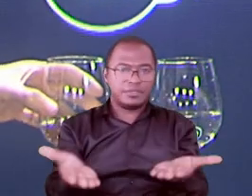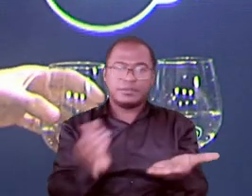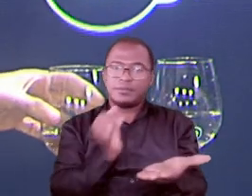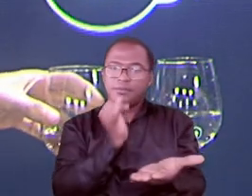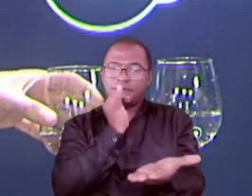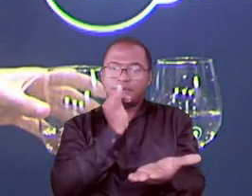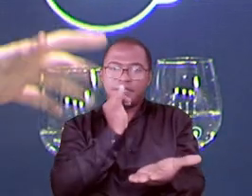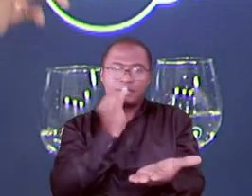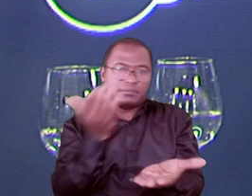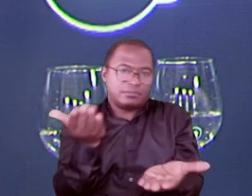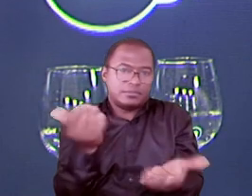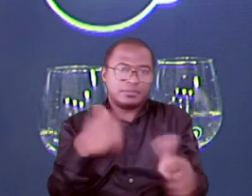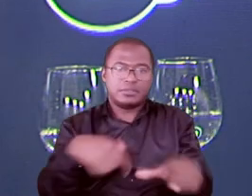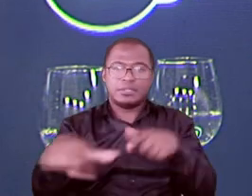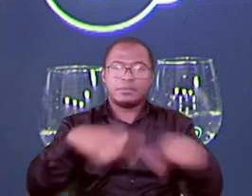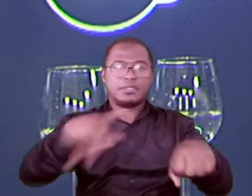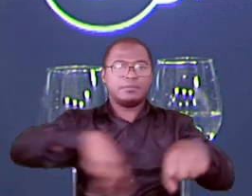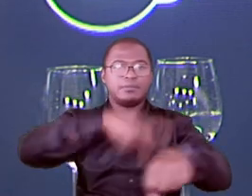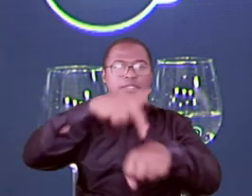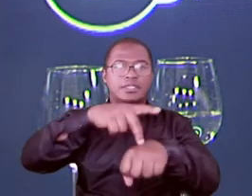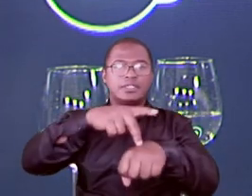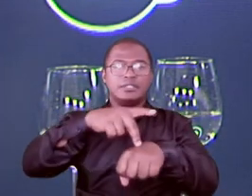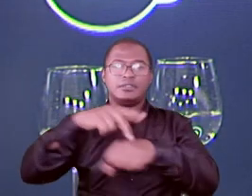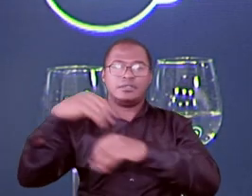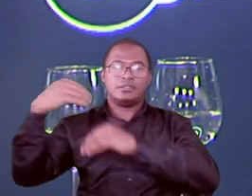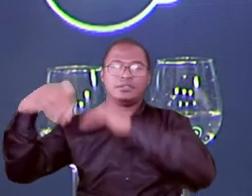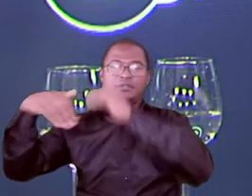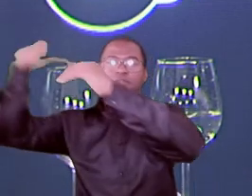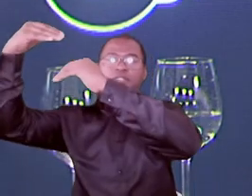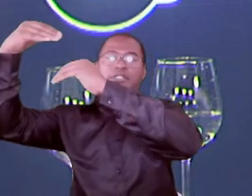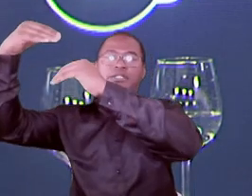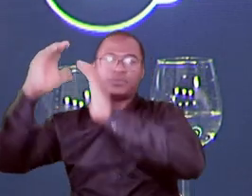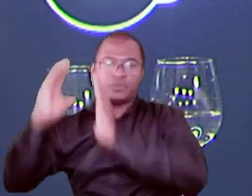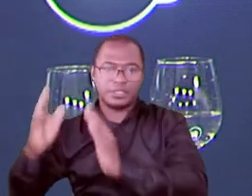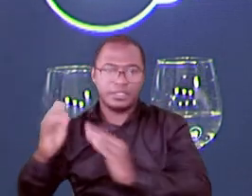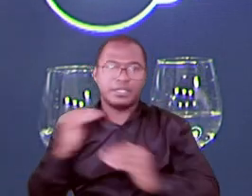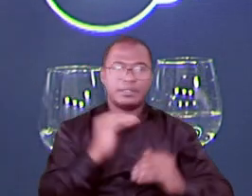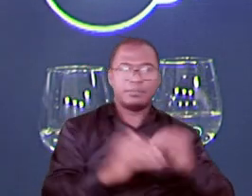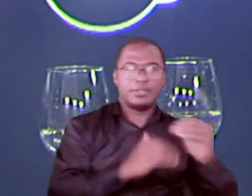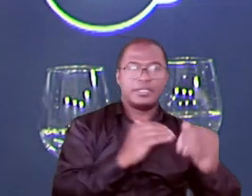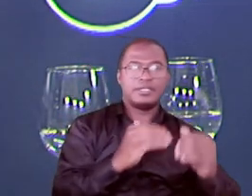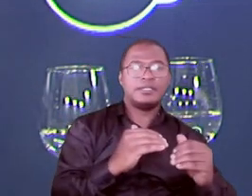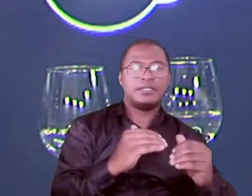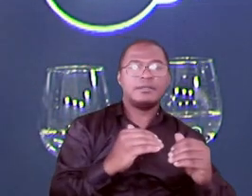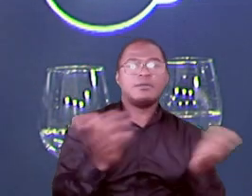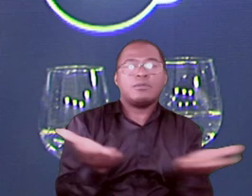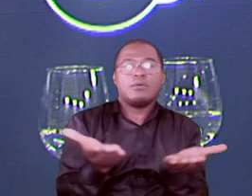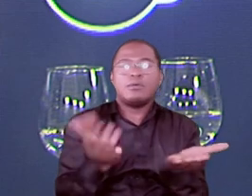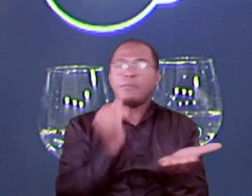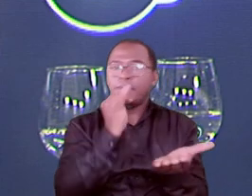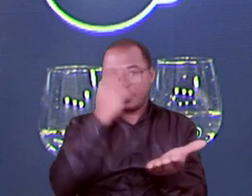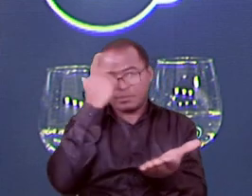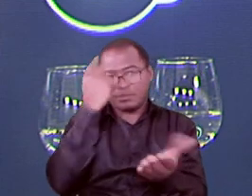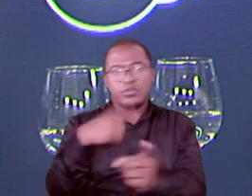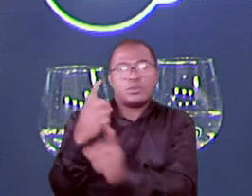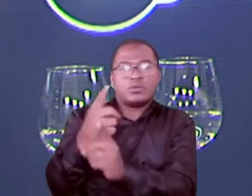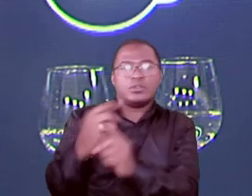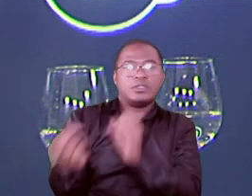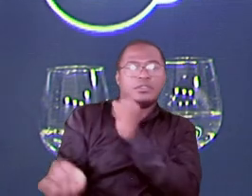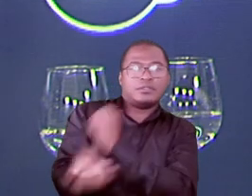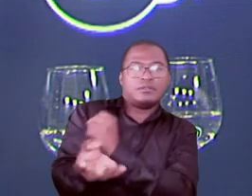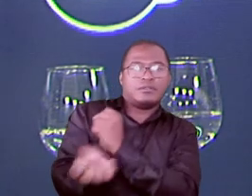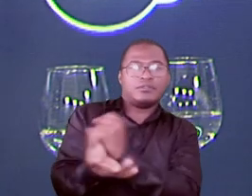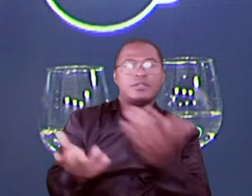dizer operar em países desenvolvidos né nível de fraude né número número de de obviamente de